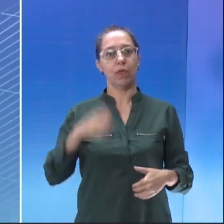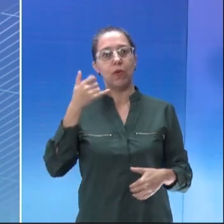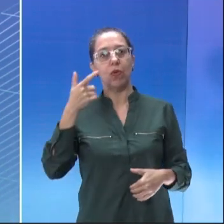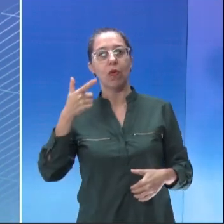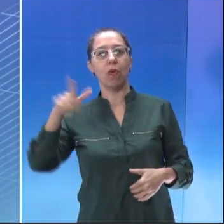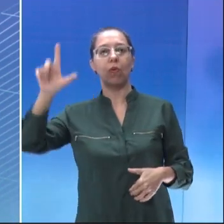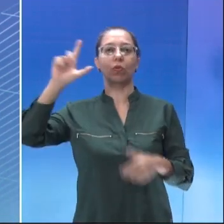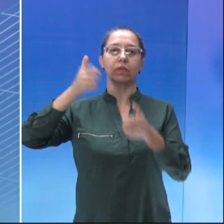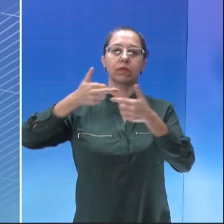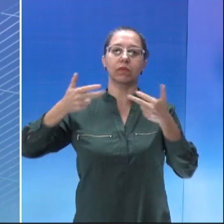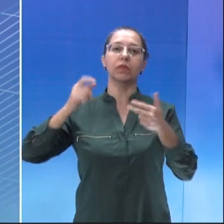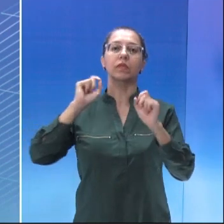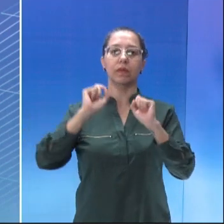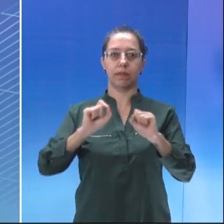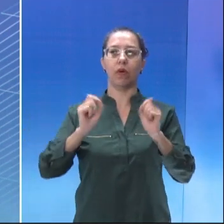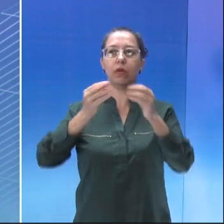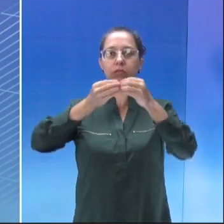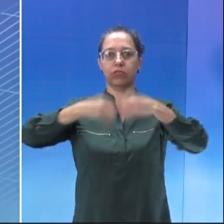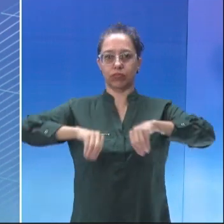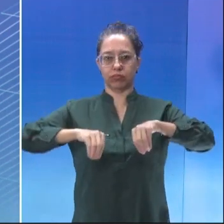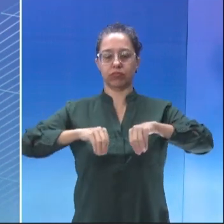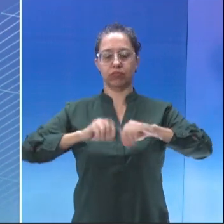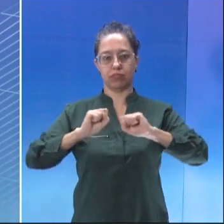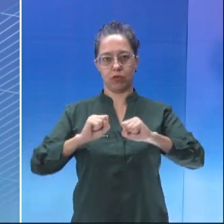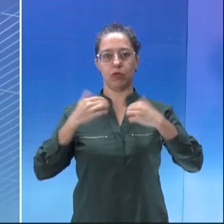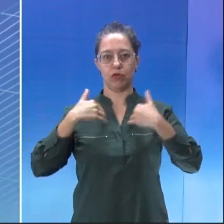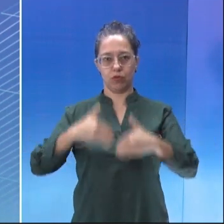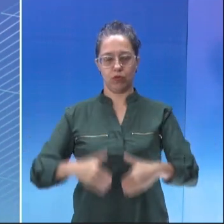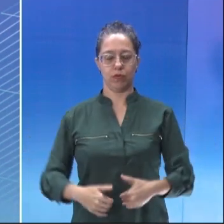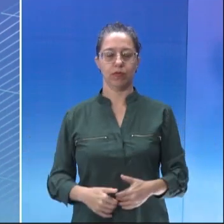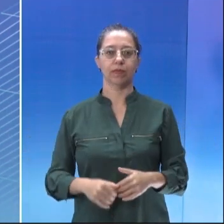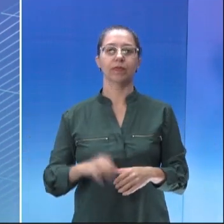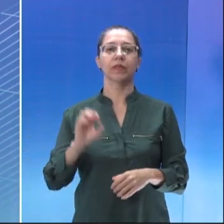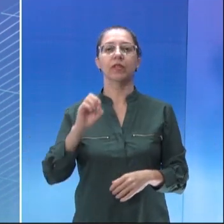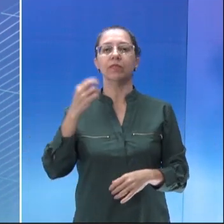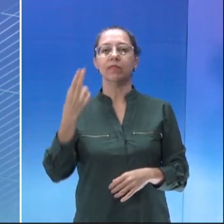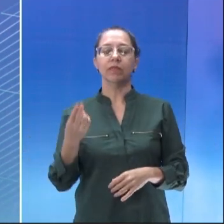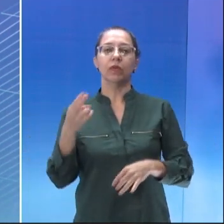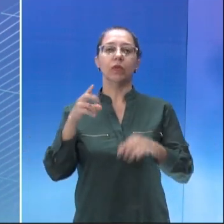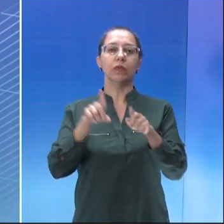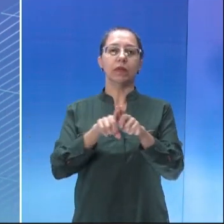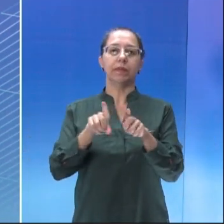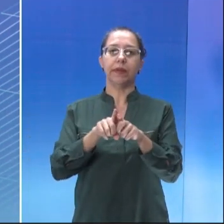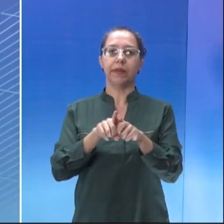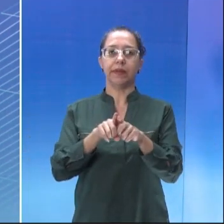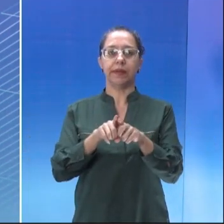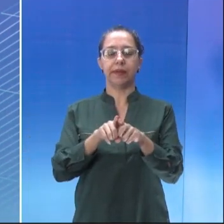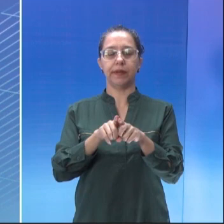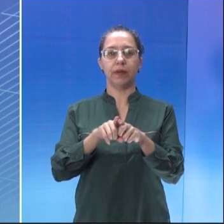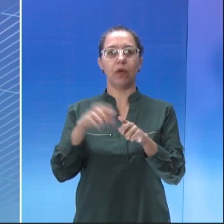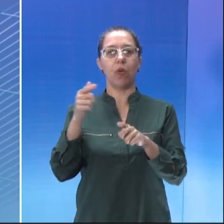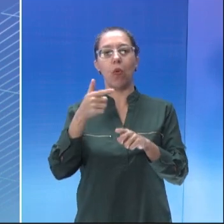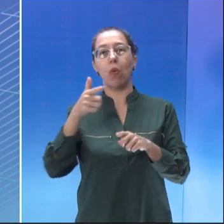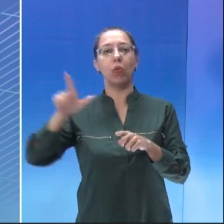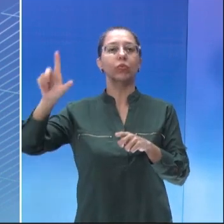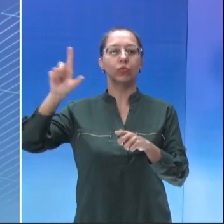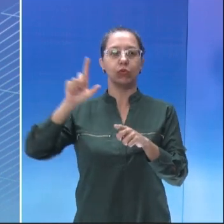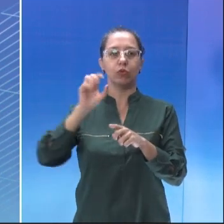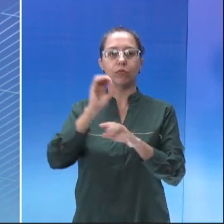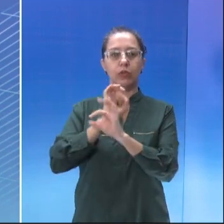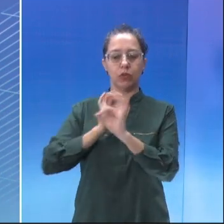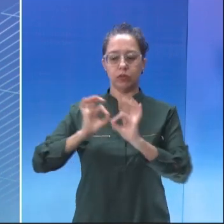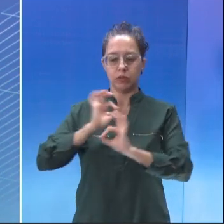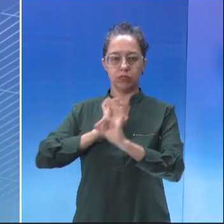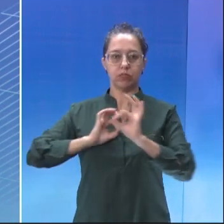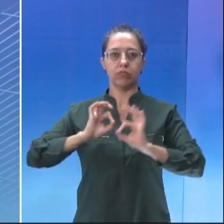de substâncias que podem ser nocivas ou que podem ser, ou outros micro-organismos que